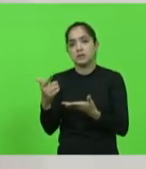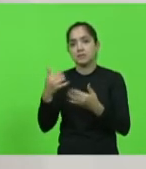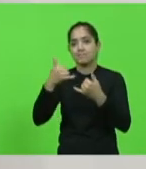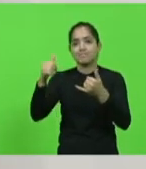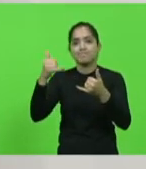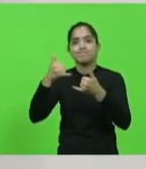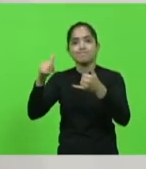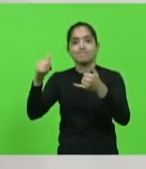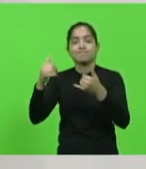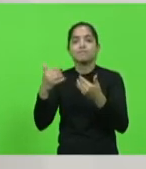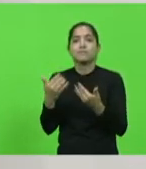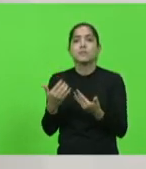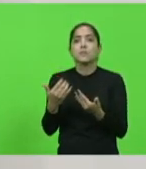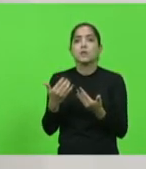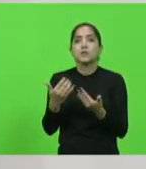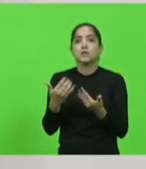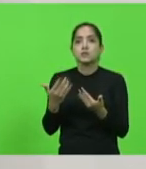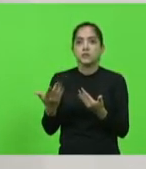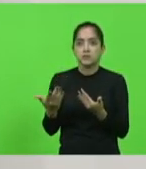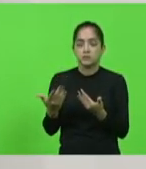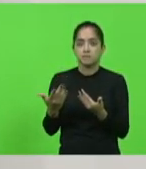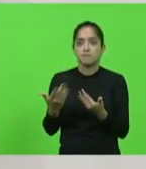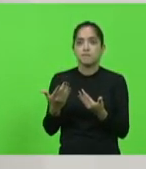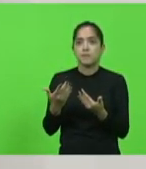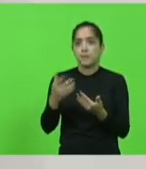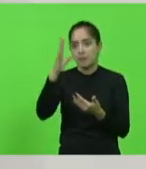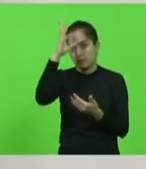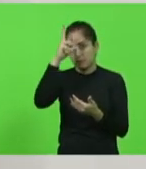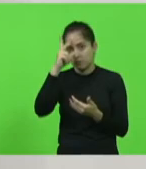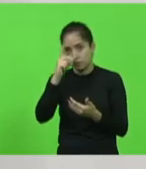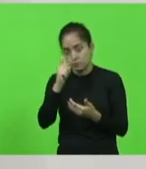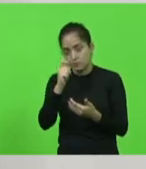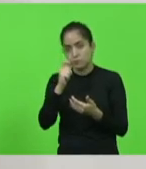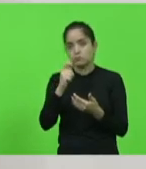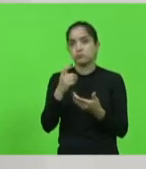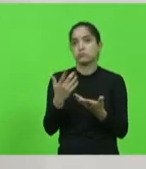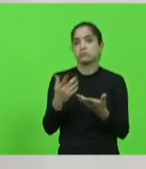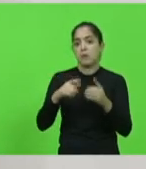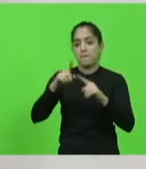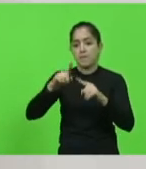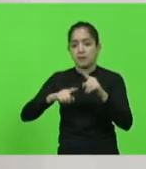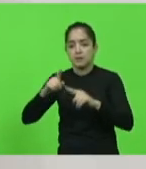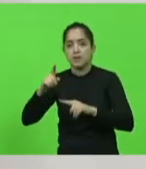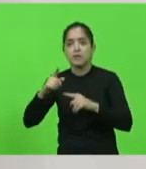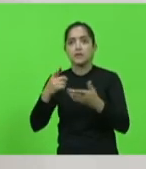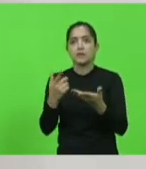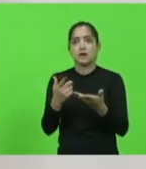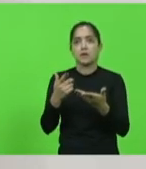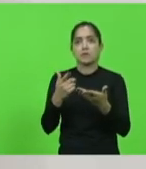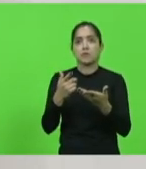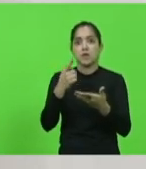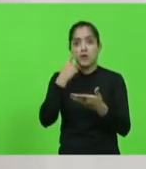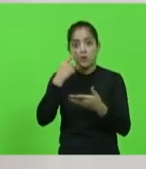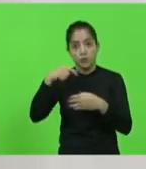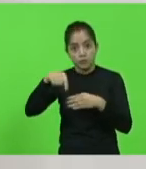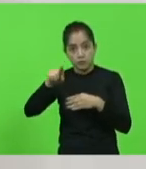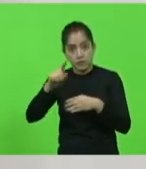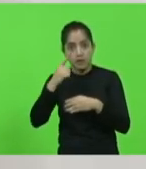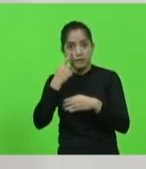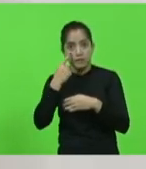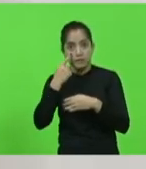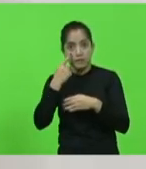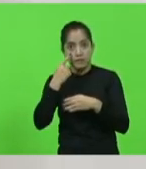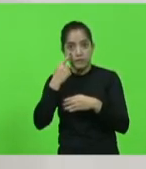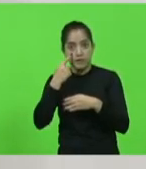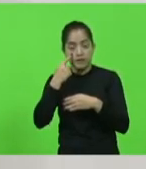porque os aviários estão vindo, todos eles automatizados, as salas de ordem, eu fui conhecer lá no interior de São